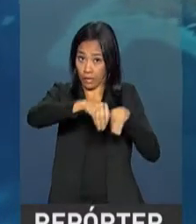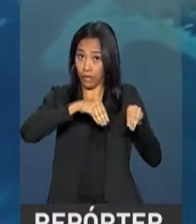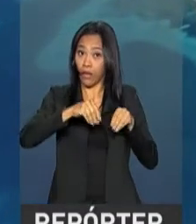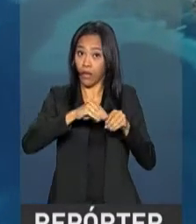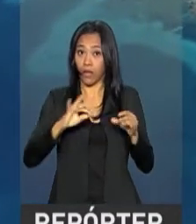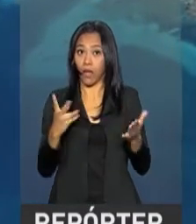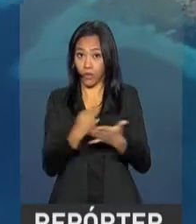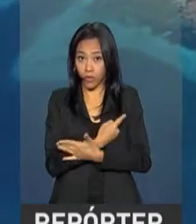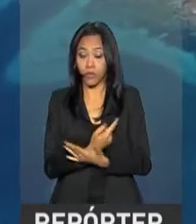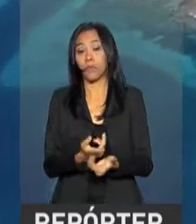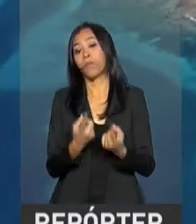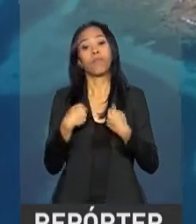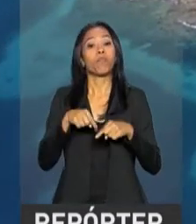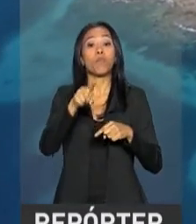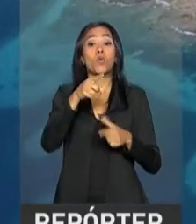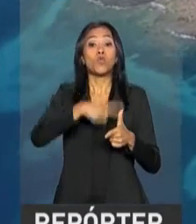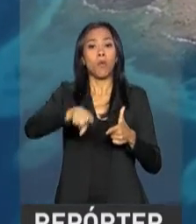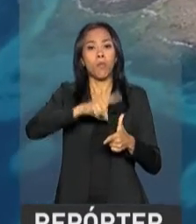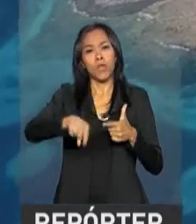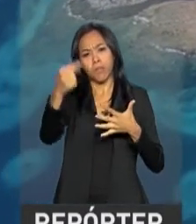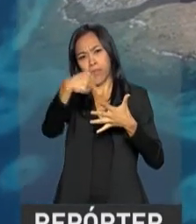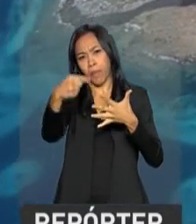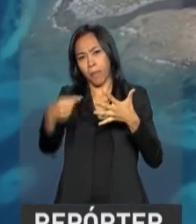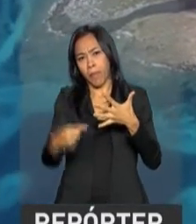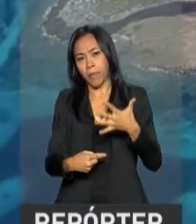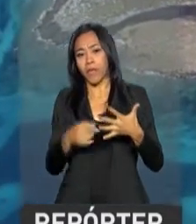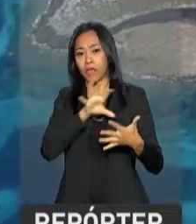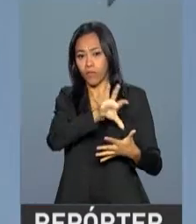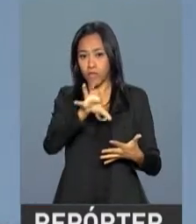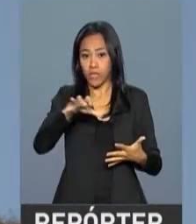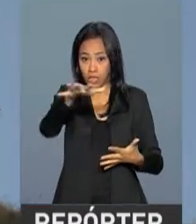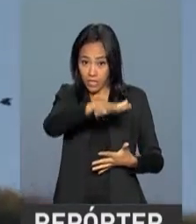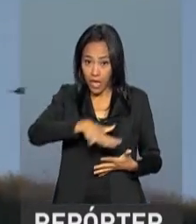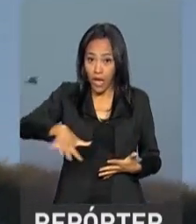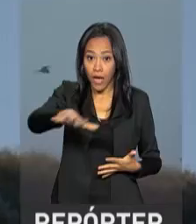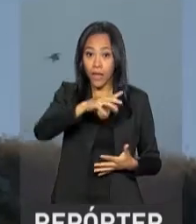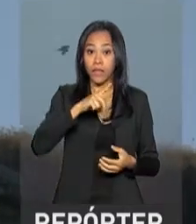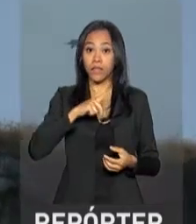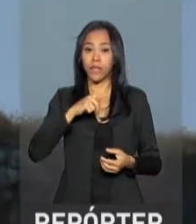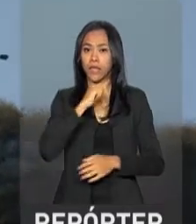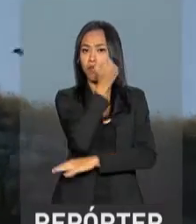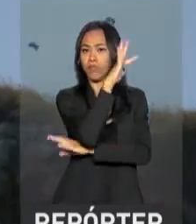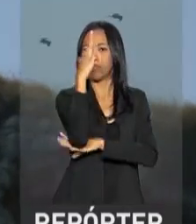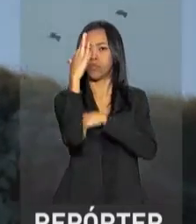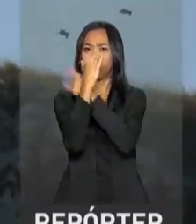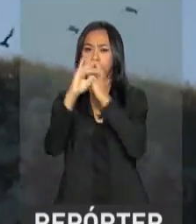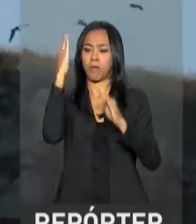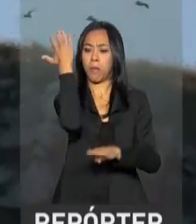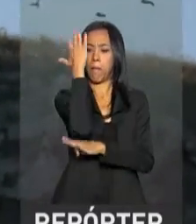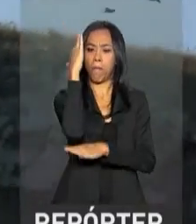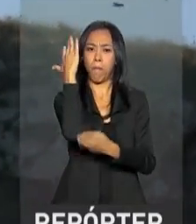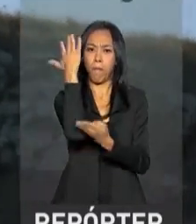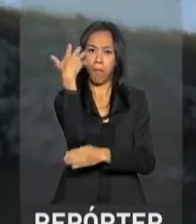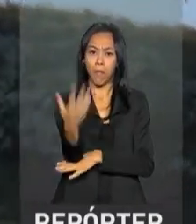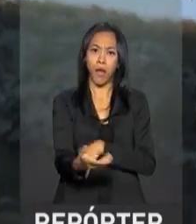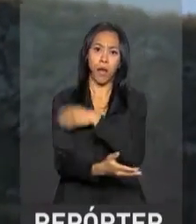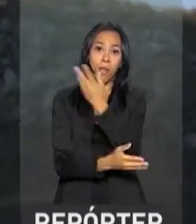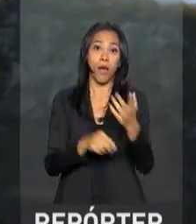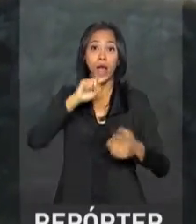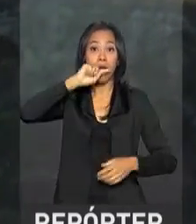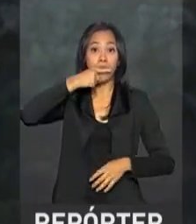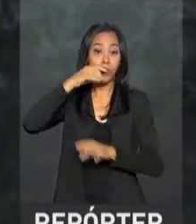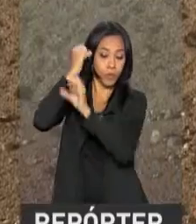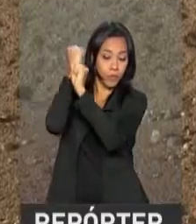problemas que afetam a questão dos recursos hídricos nessas regiões estão o desmatamento o cultivo da cana de açúcar